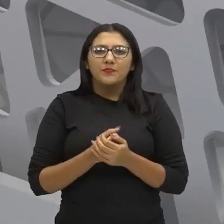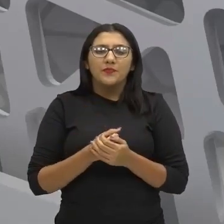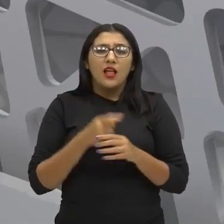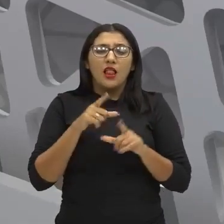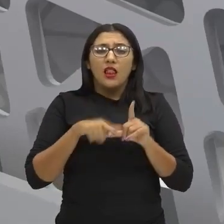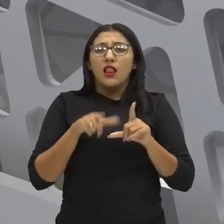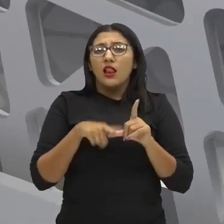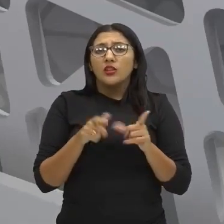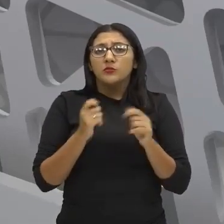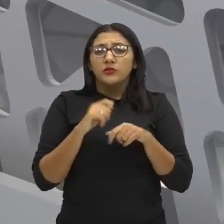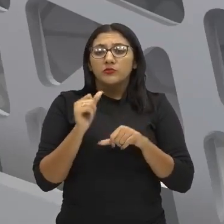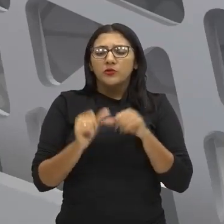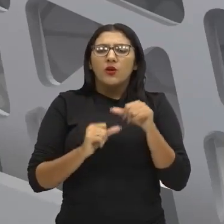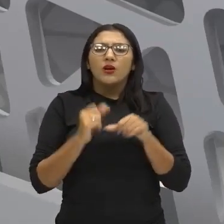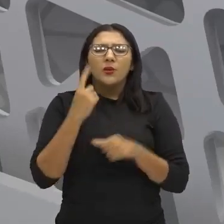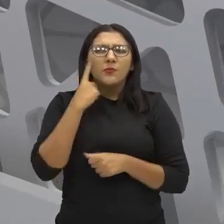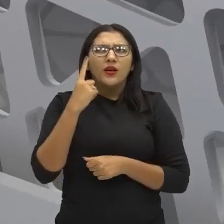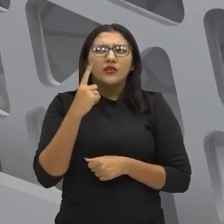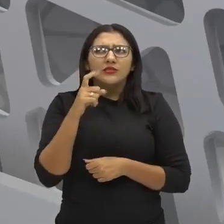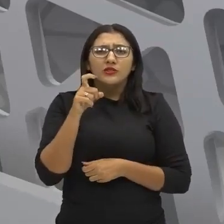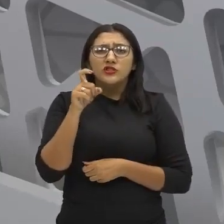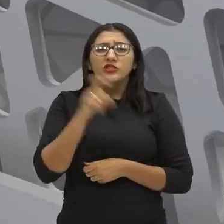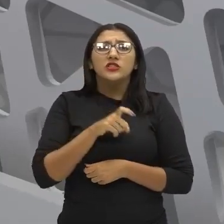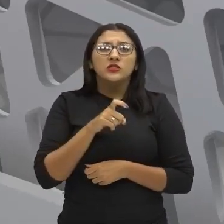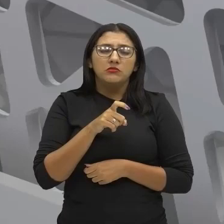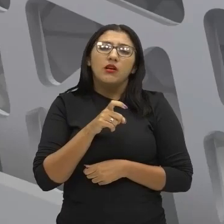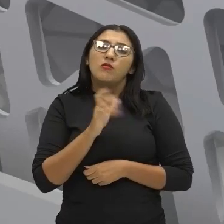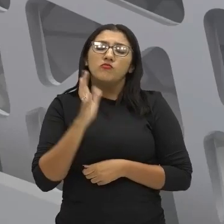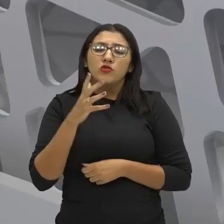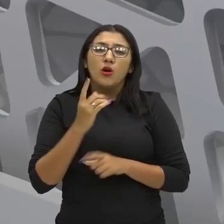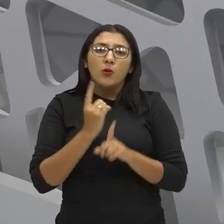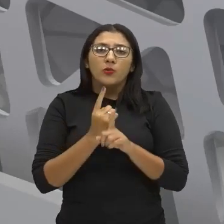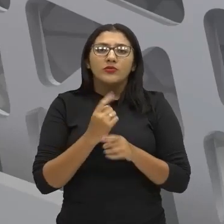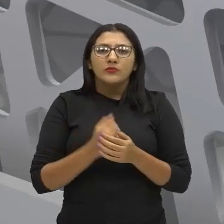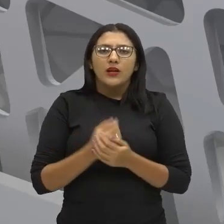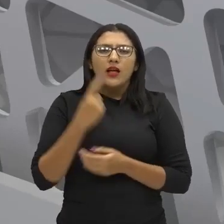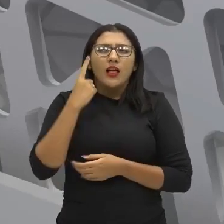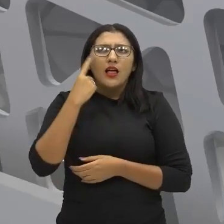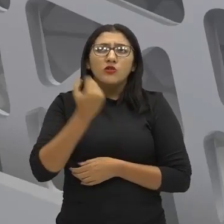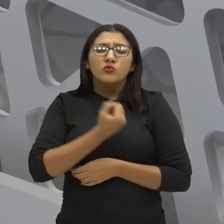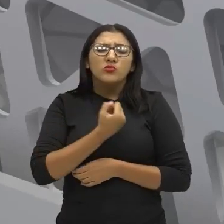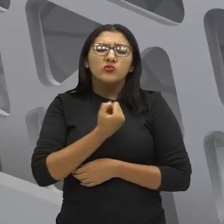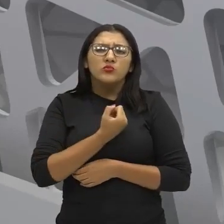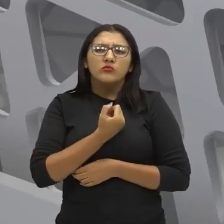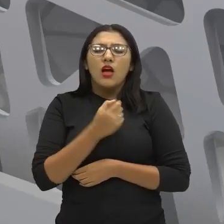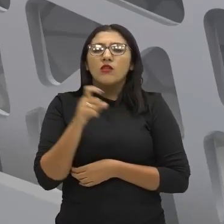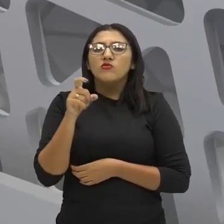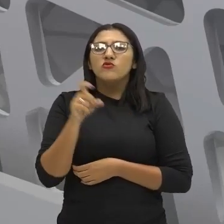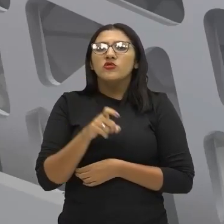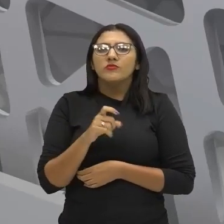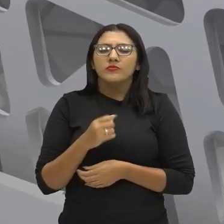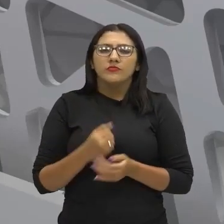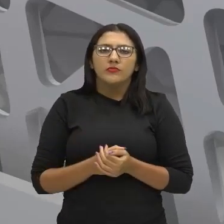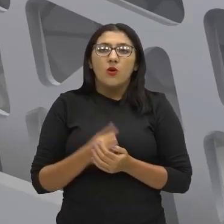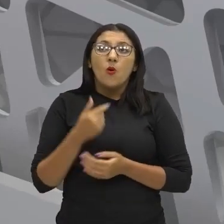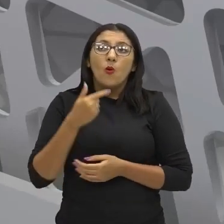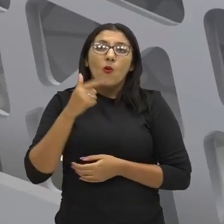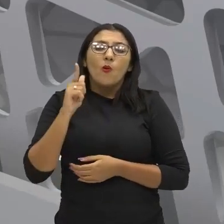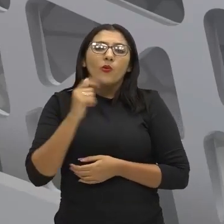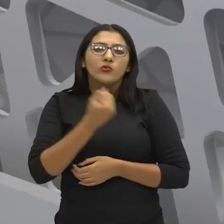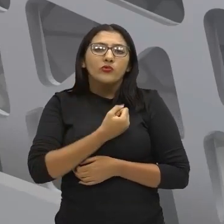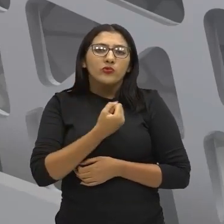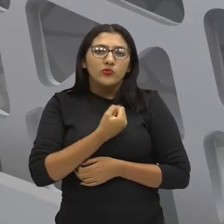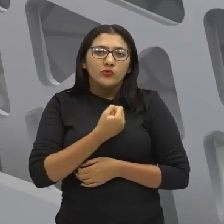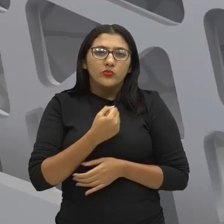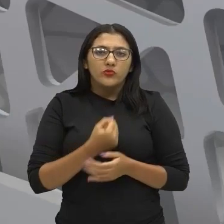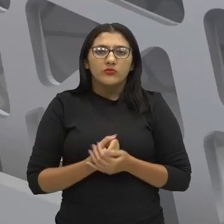letra. Então eu posso pensar em x, pronto, eu já disse tudo. Pense em um número, eu digo, meu número é x. Pense em outro número. Se for igual,